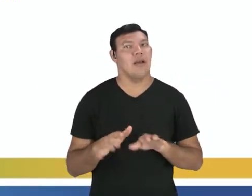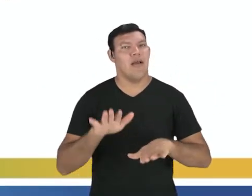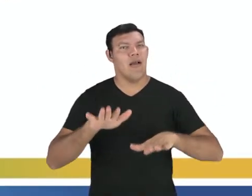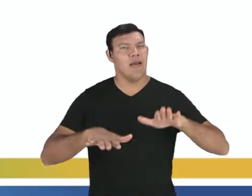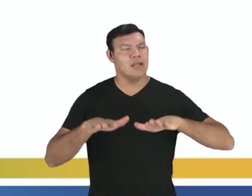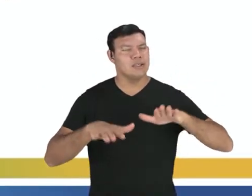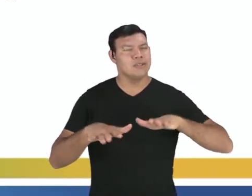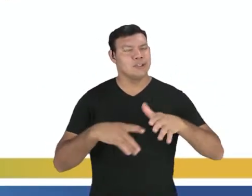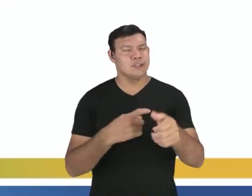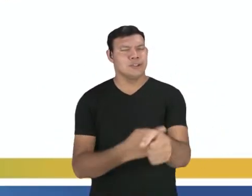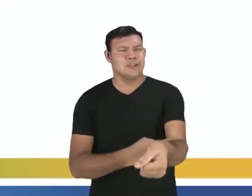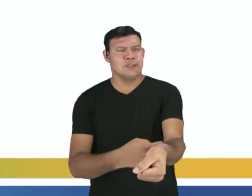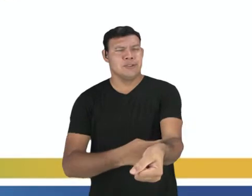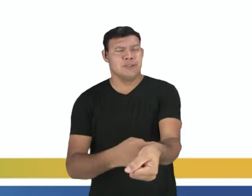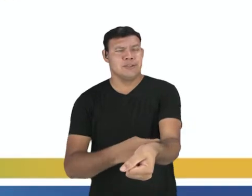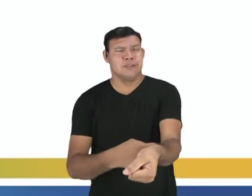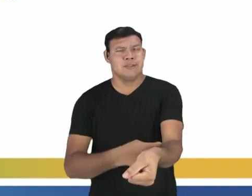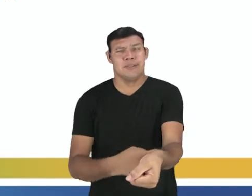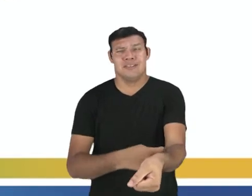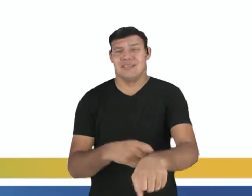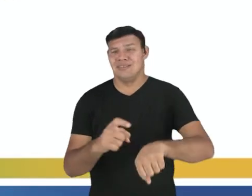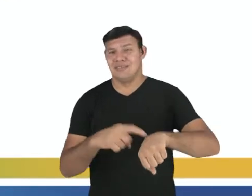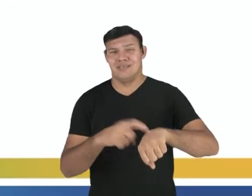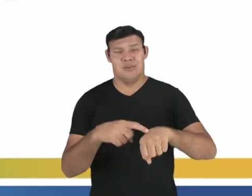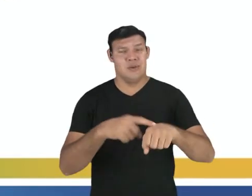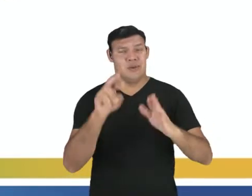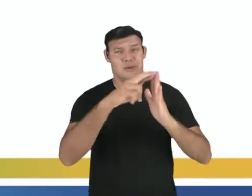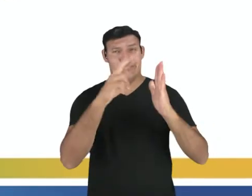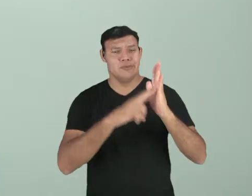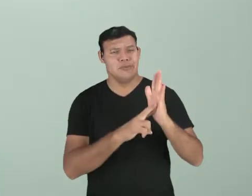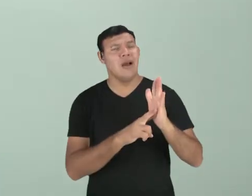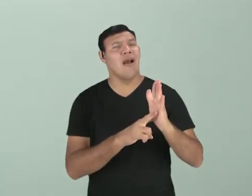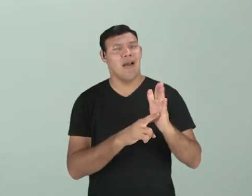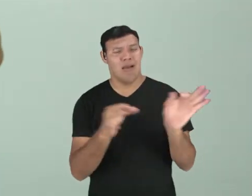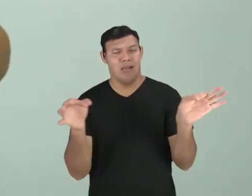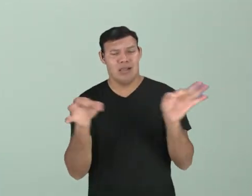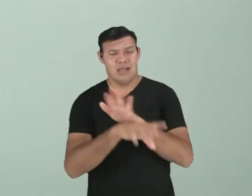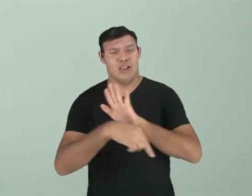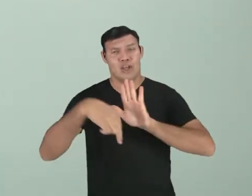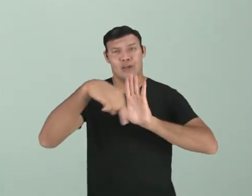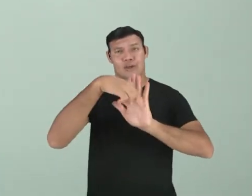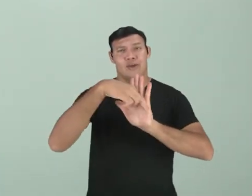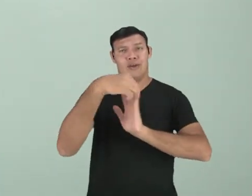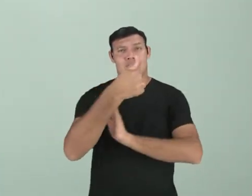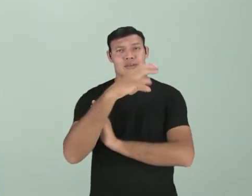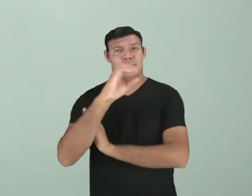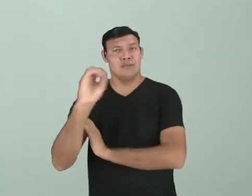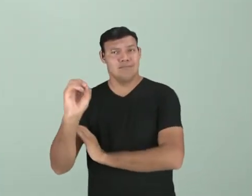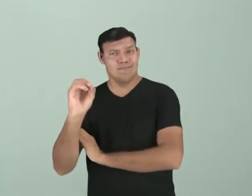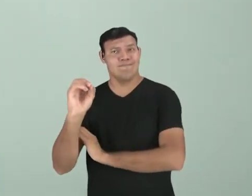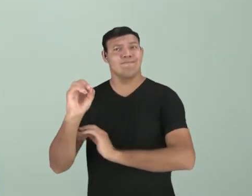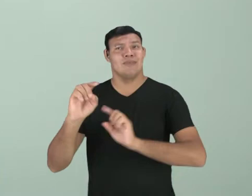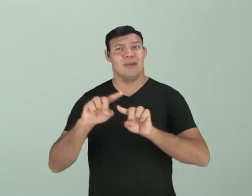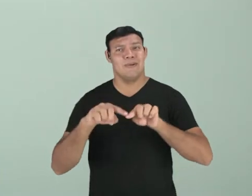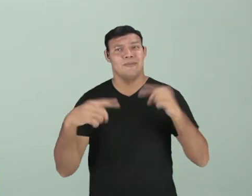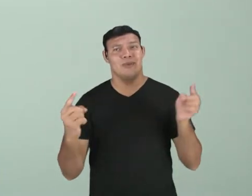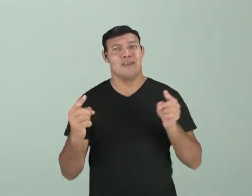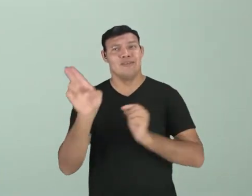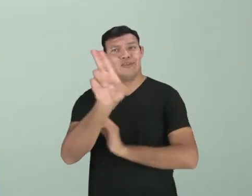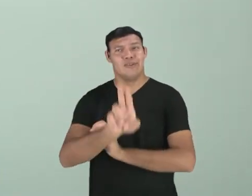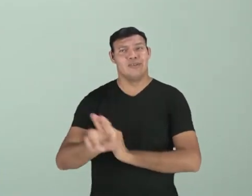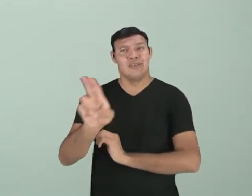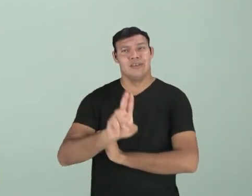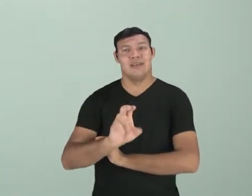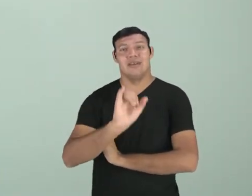está ali no nervosismo da redação, está querendo fazer uma redação nota 1000, mas você por exemplo, vai utilizar